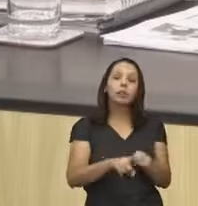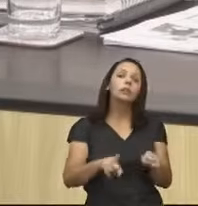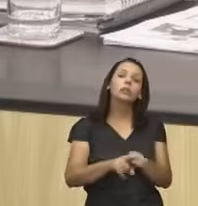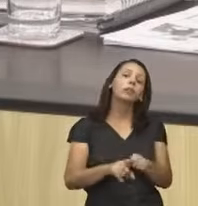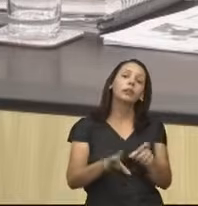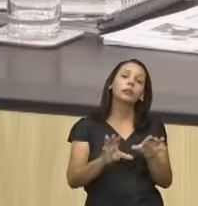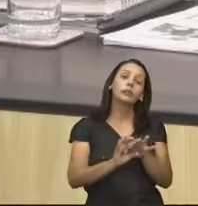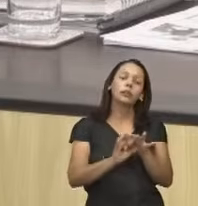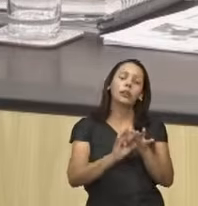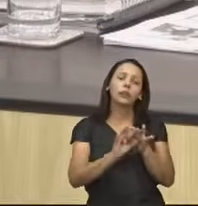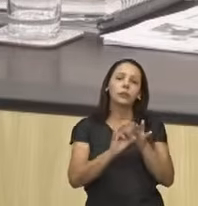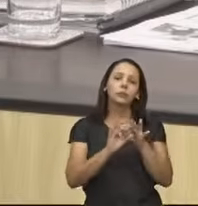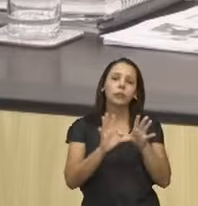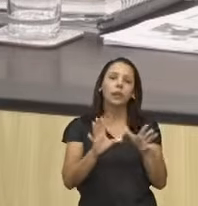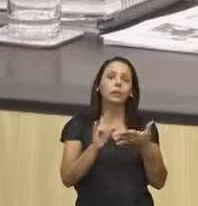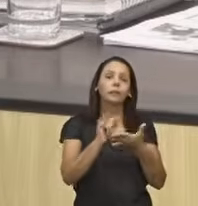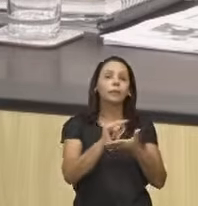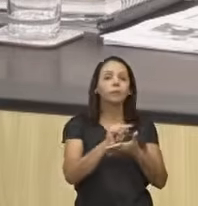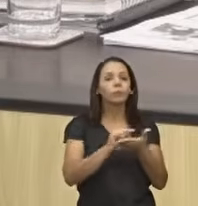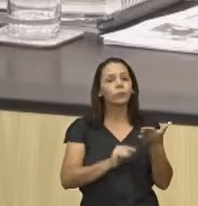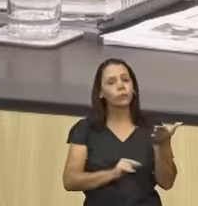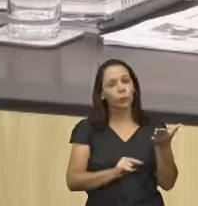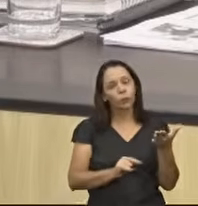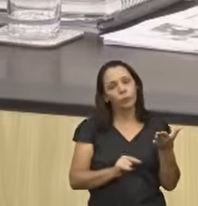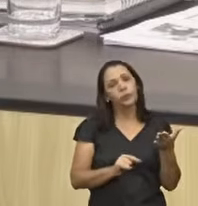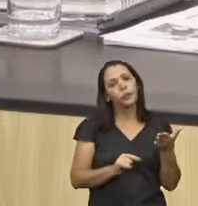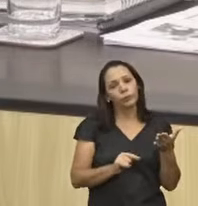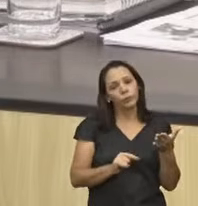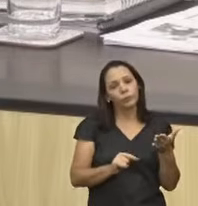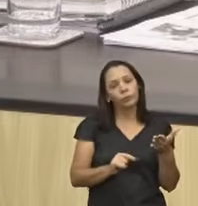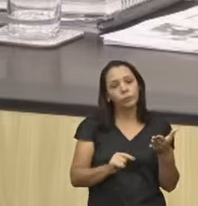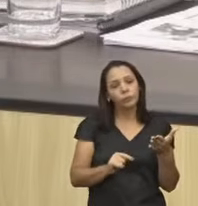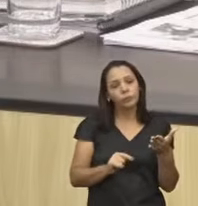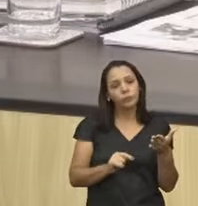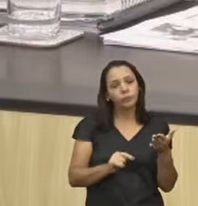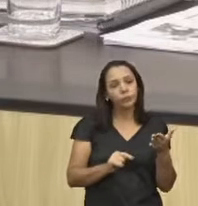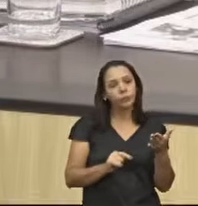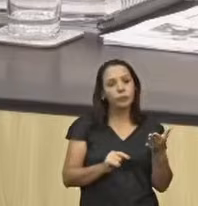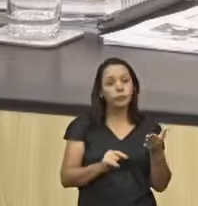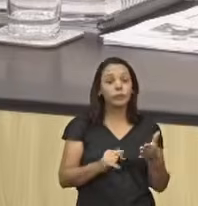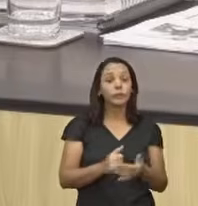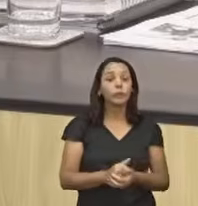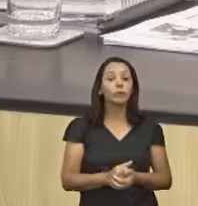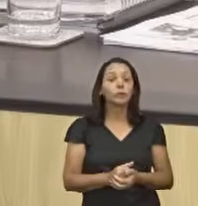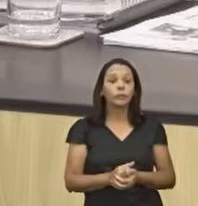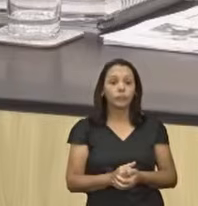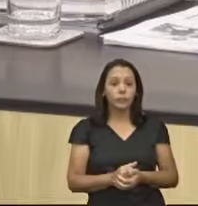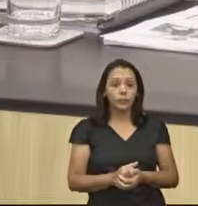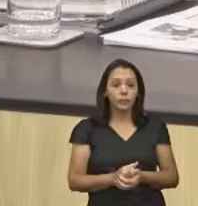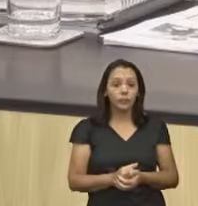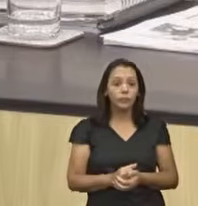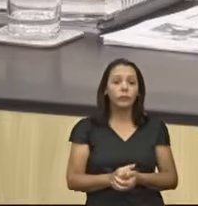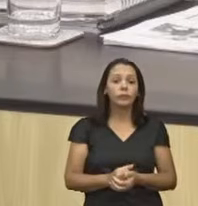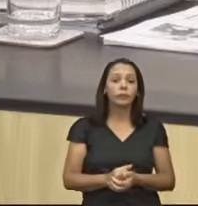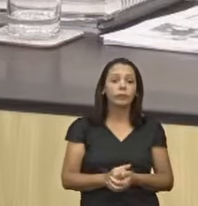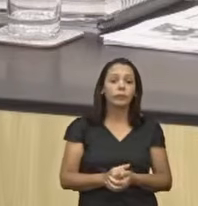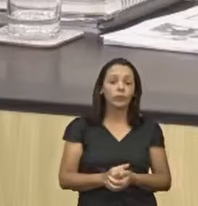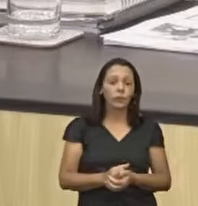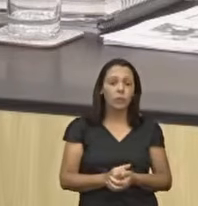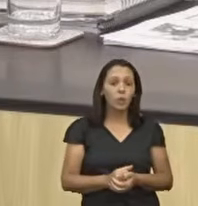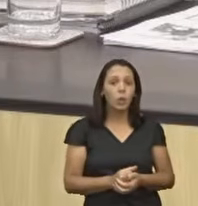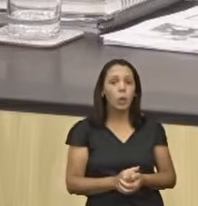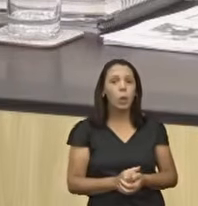também e faz articulação com essas empresas, com as imobiliárias que vão fazer a